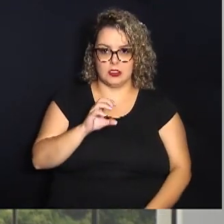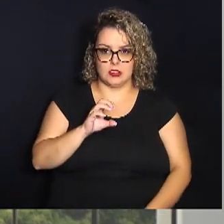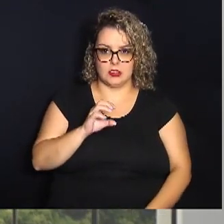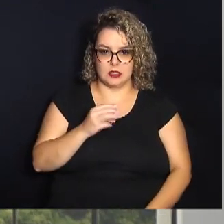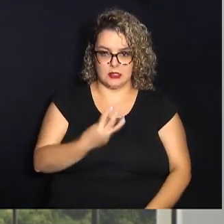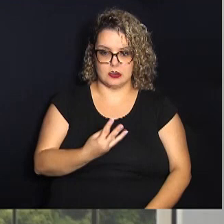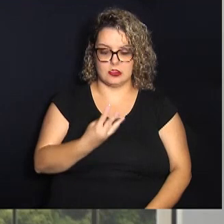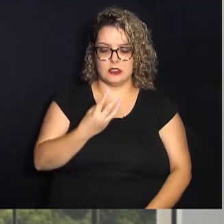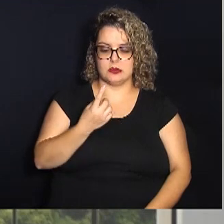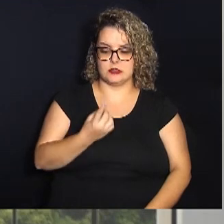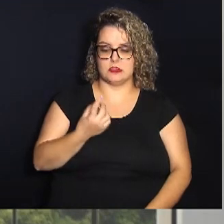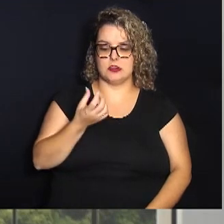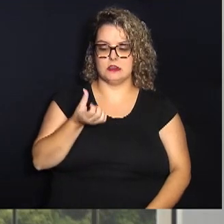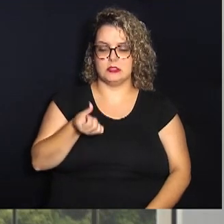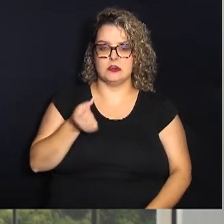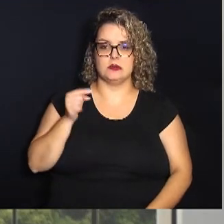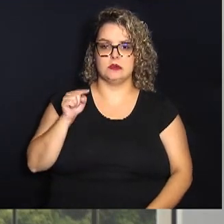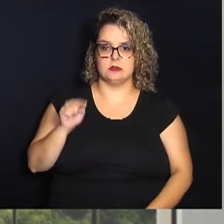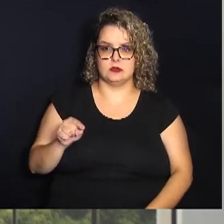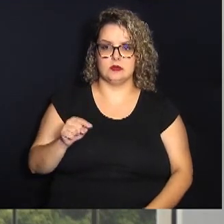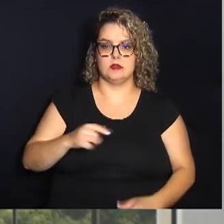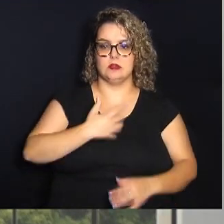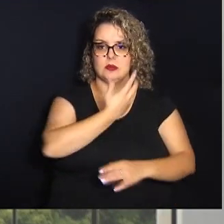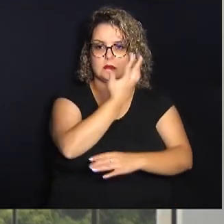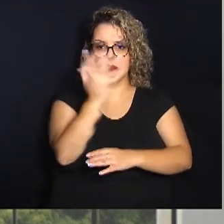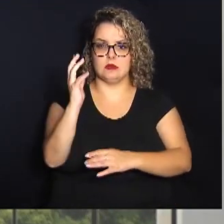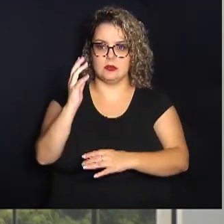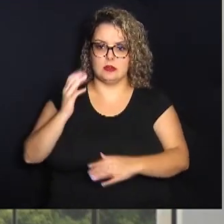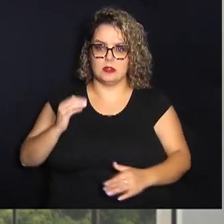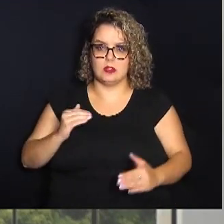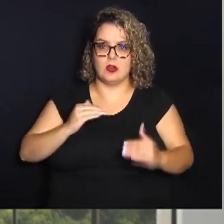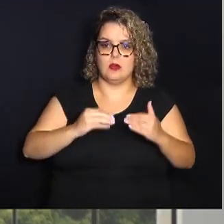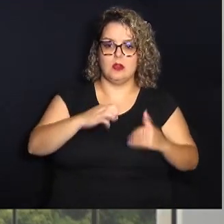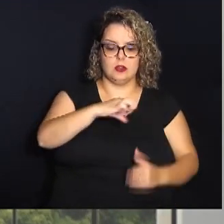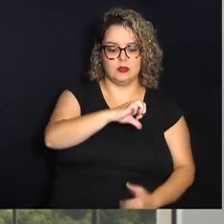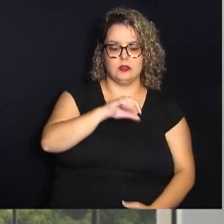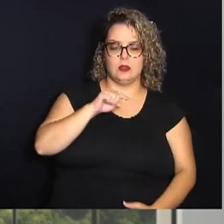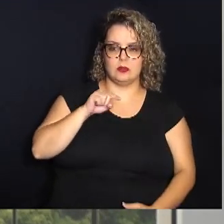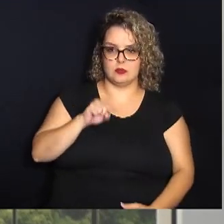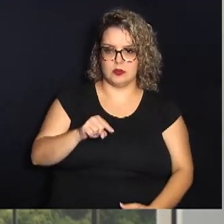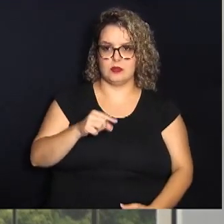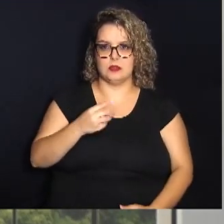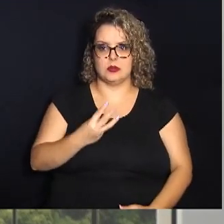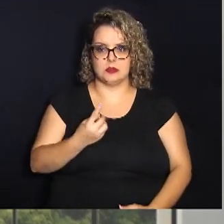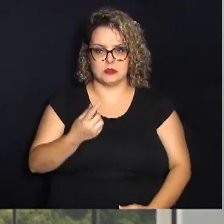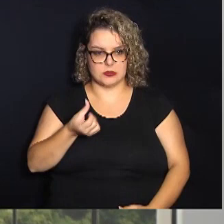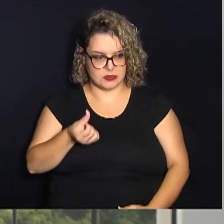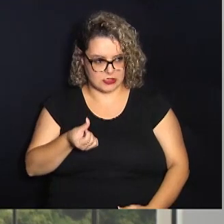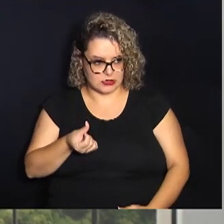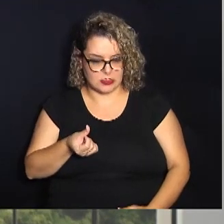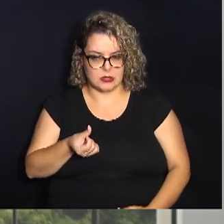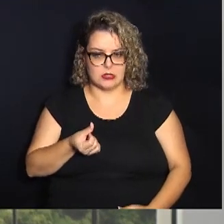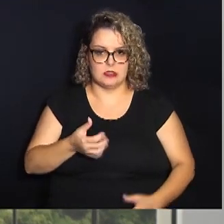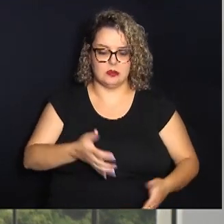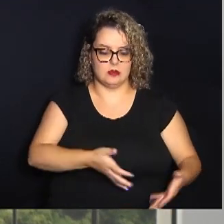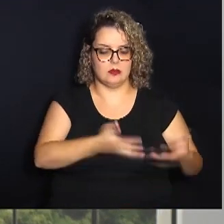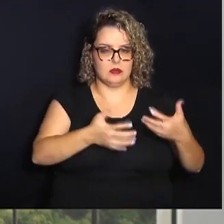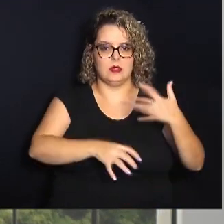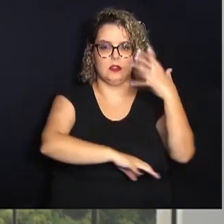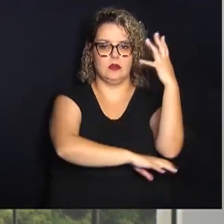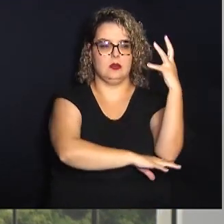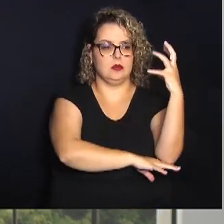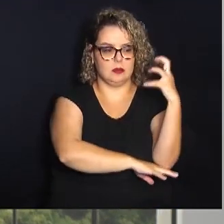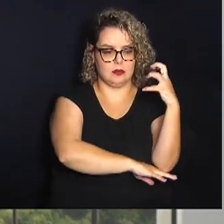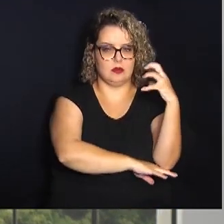316 mil árvores diante de 9.193 remoções de plantas doentes ou com risco de